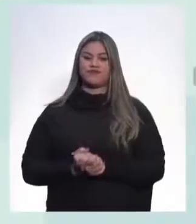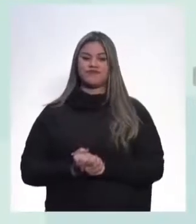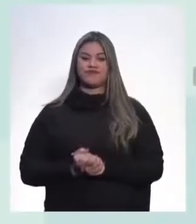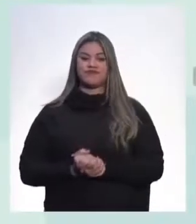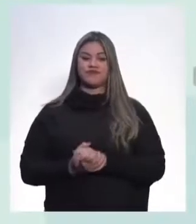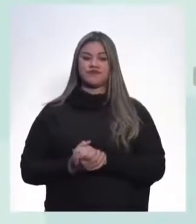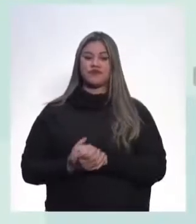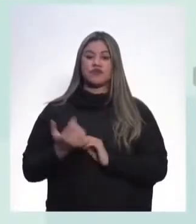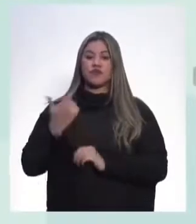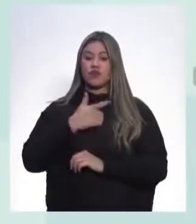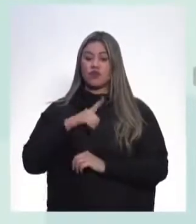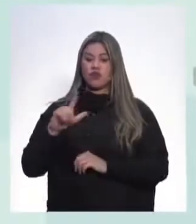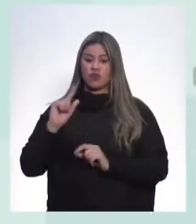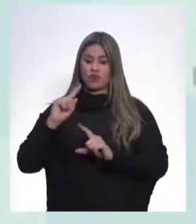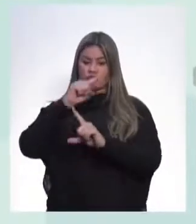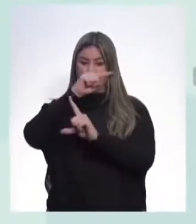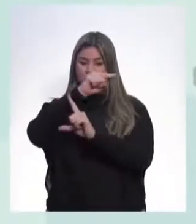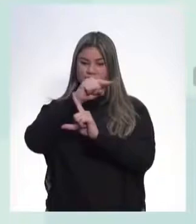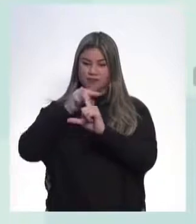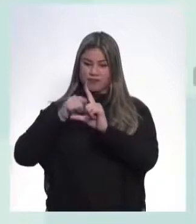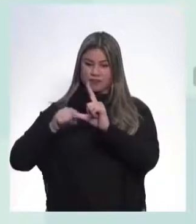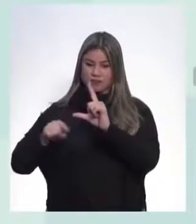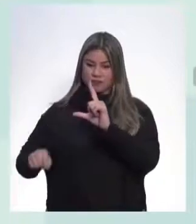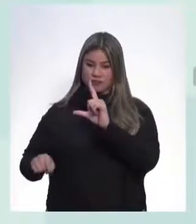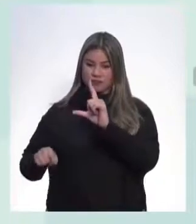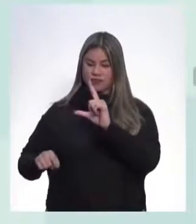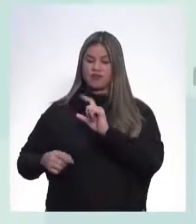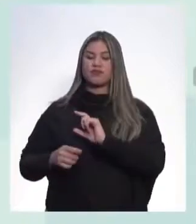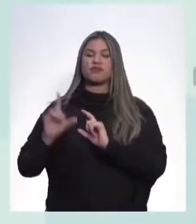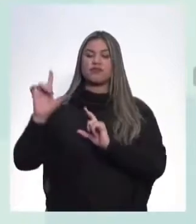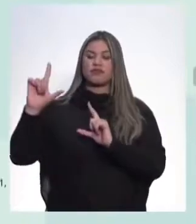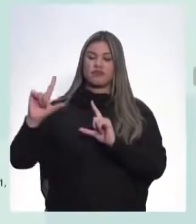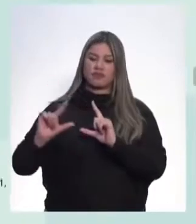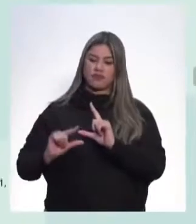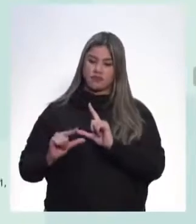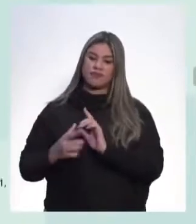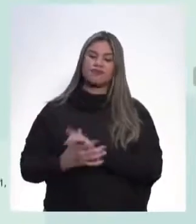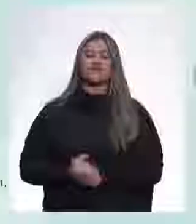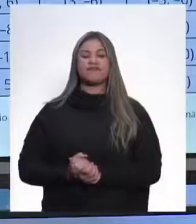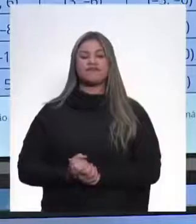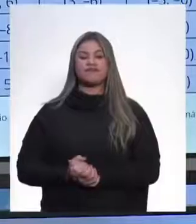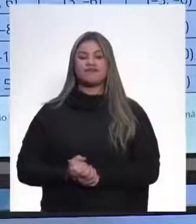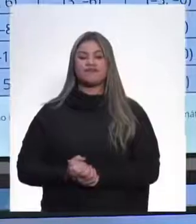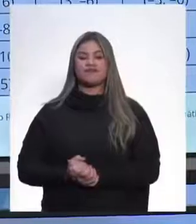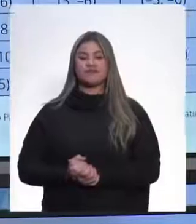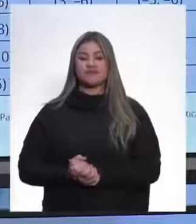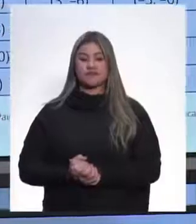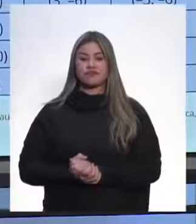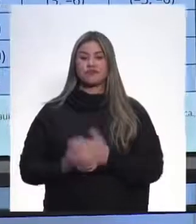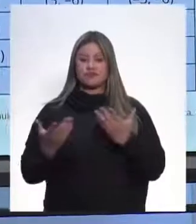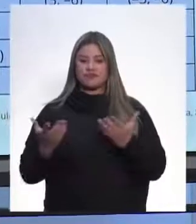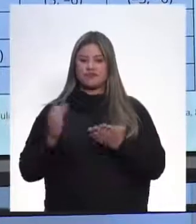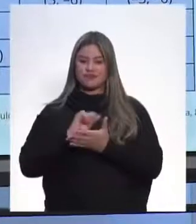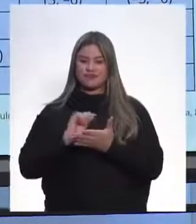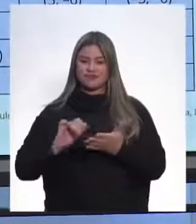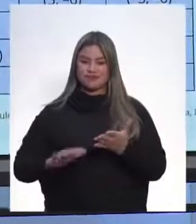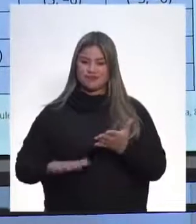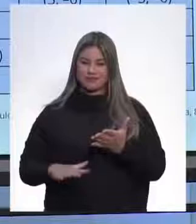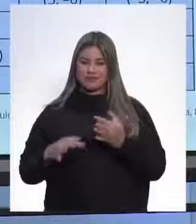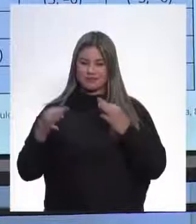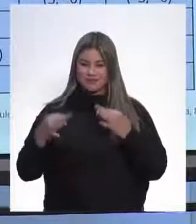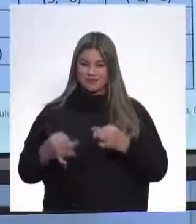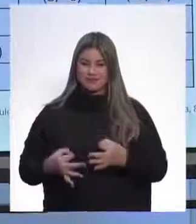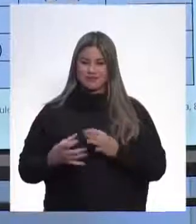é a decrescente. Tudo bem, né? Bom, vamos então para uma atividade,